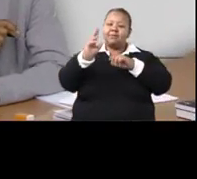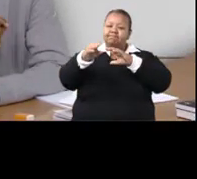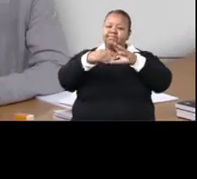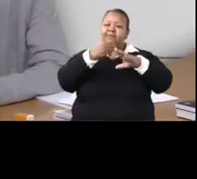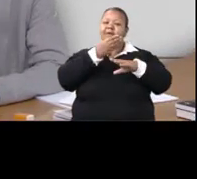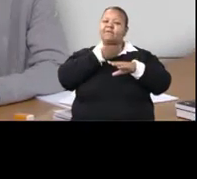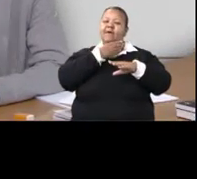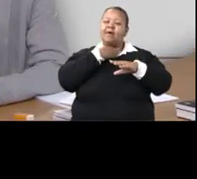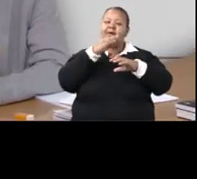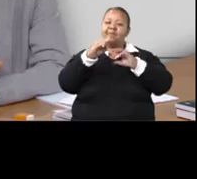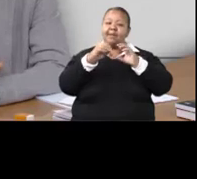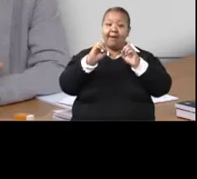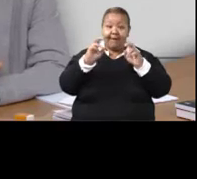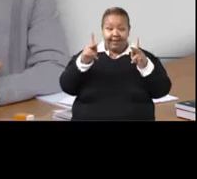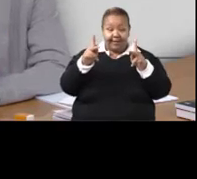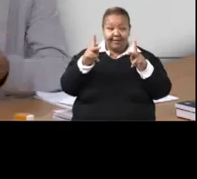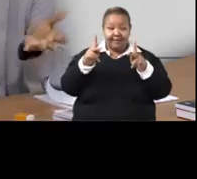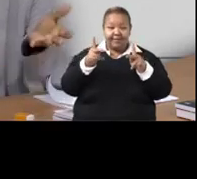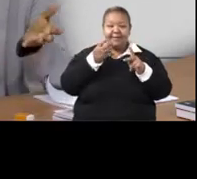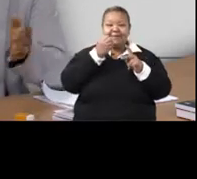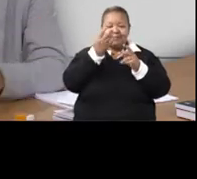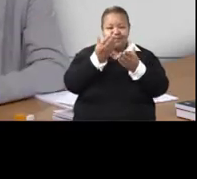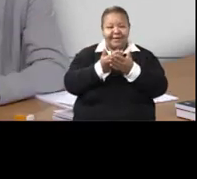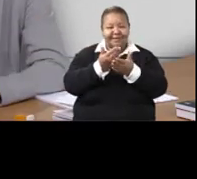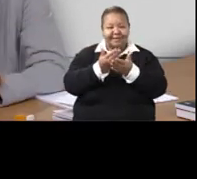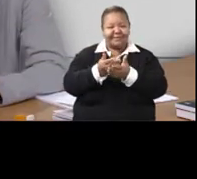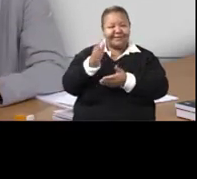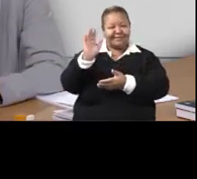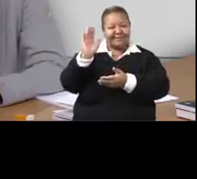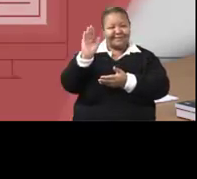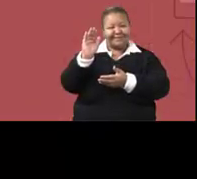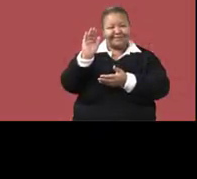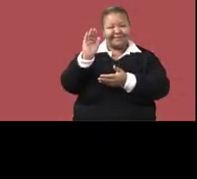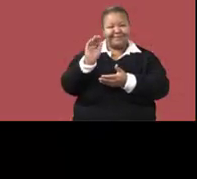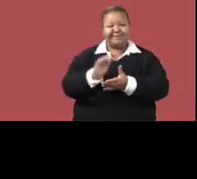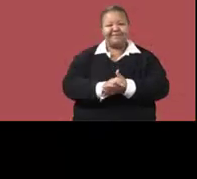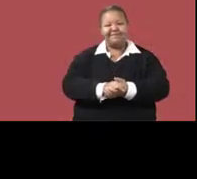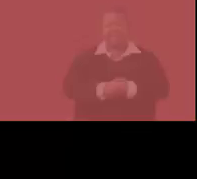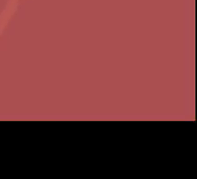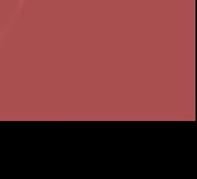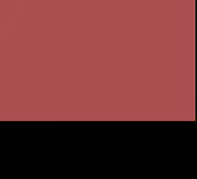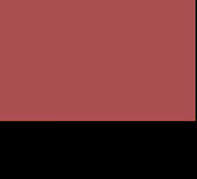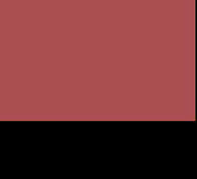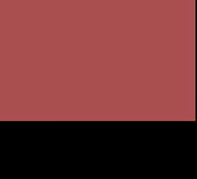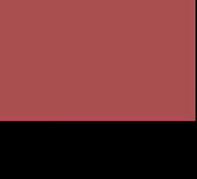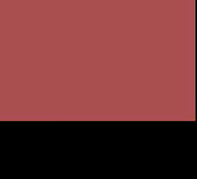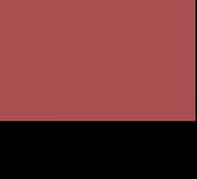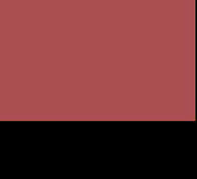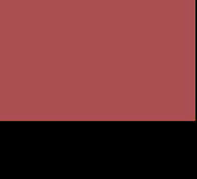acessar o fórum e enviar suas dúvidas, ok? Bons estudos e até mais!